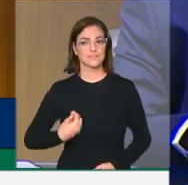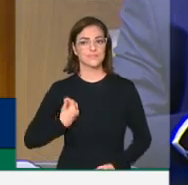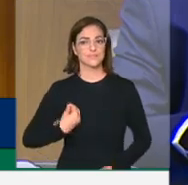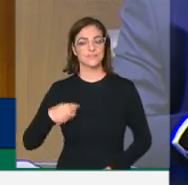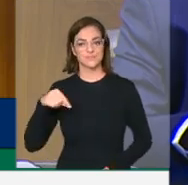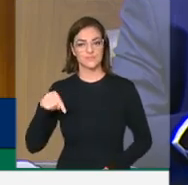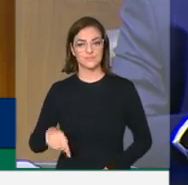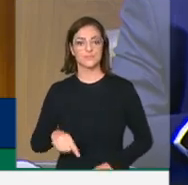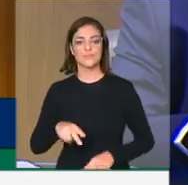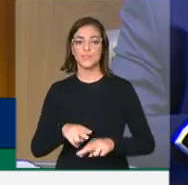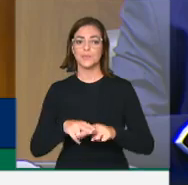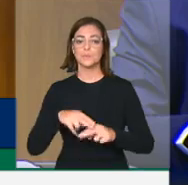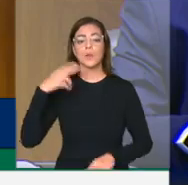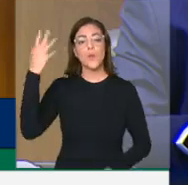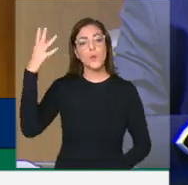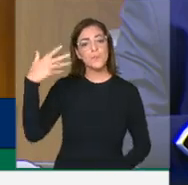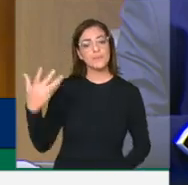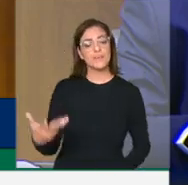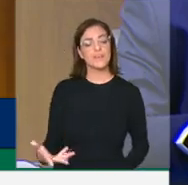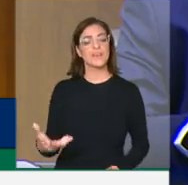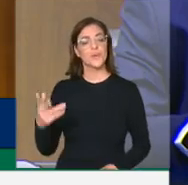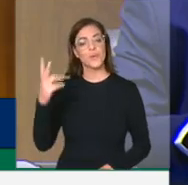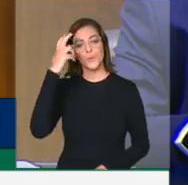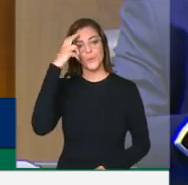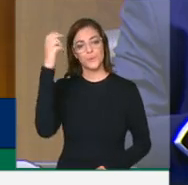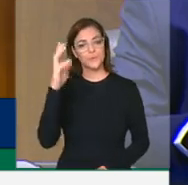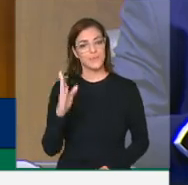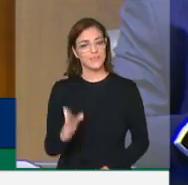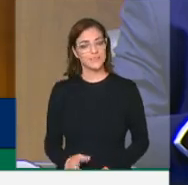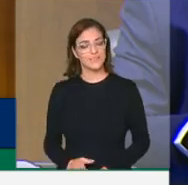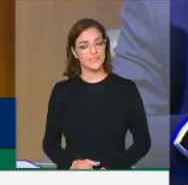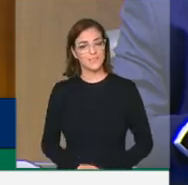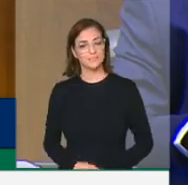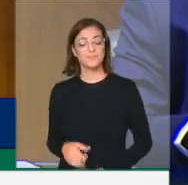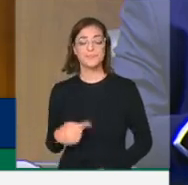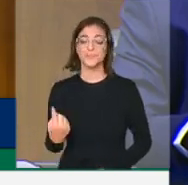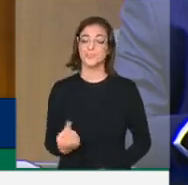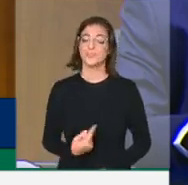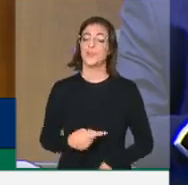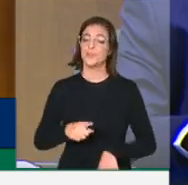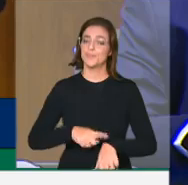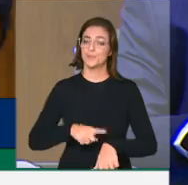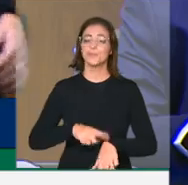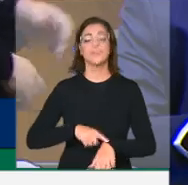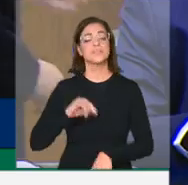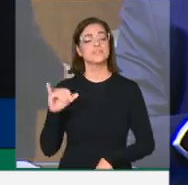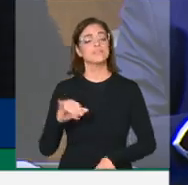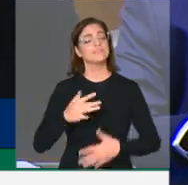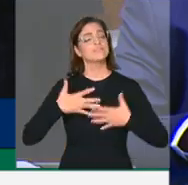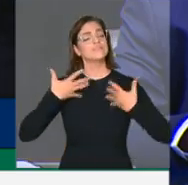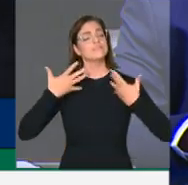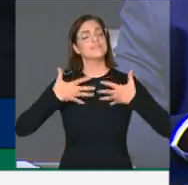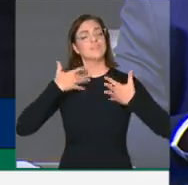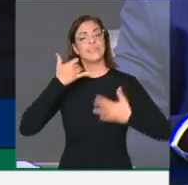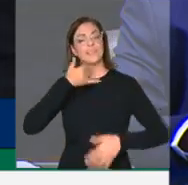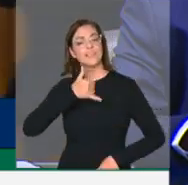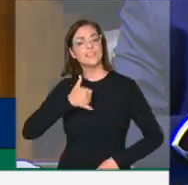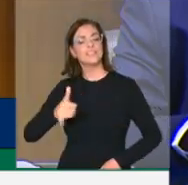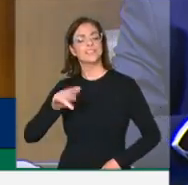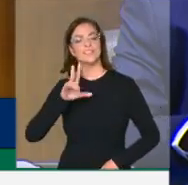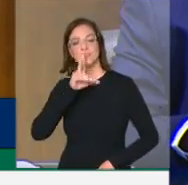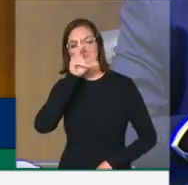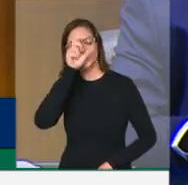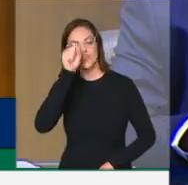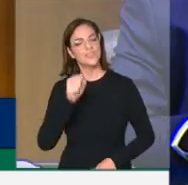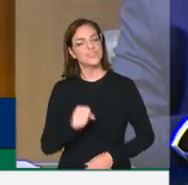à cultura brasileira, para esse importante momento em que podemos revigorar as nossas forças e determinação,